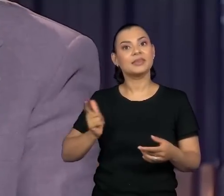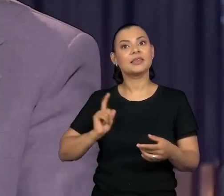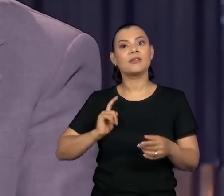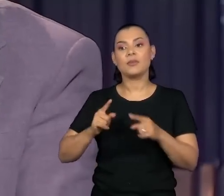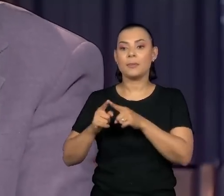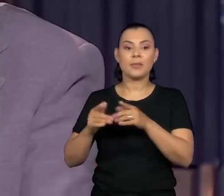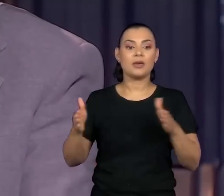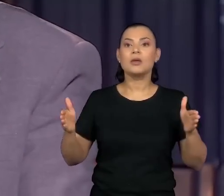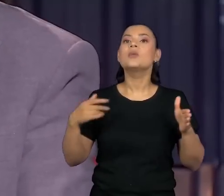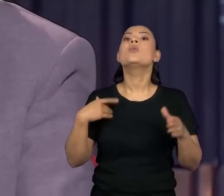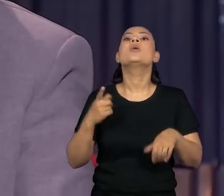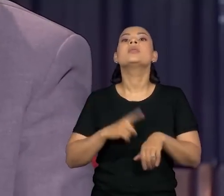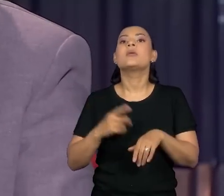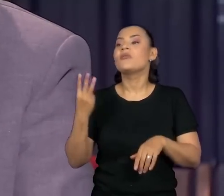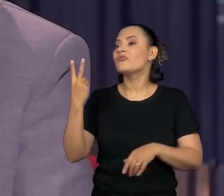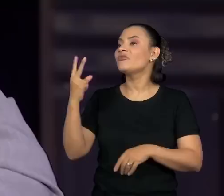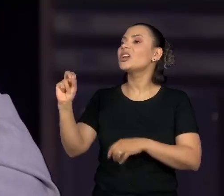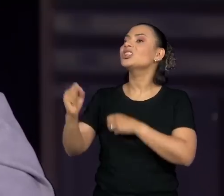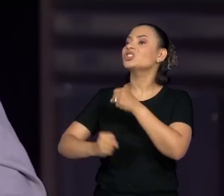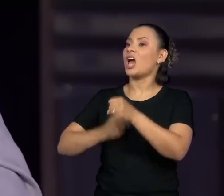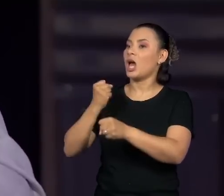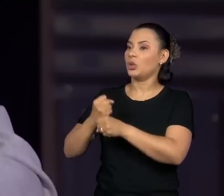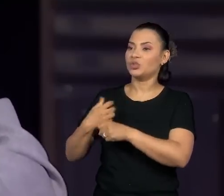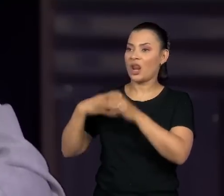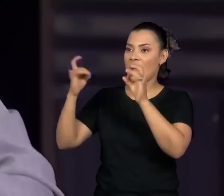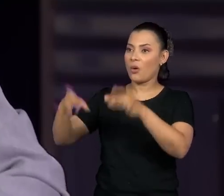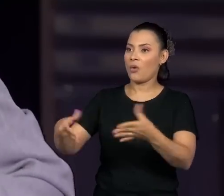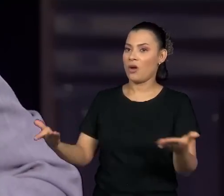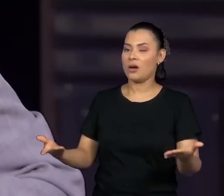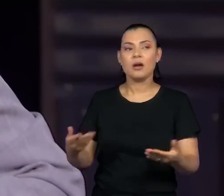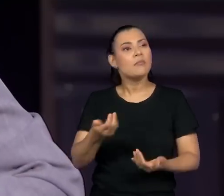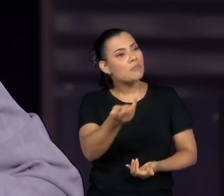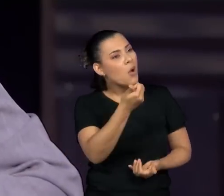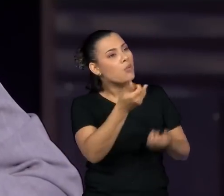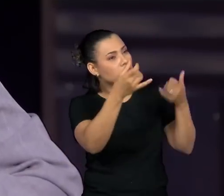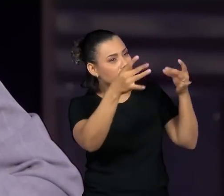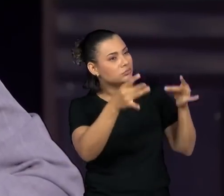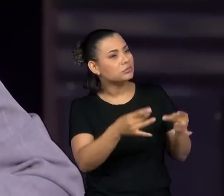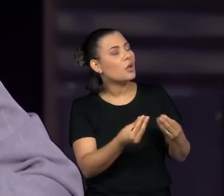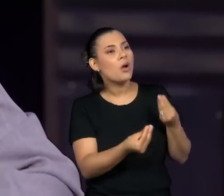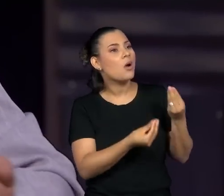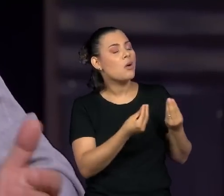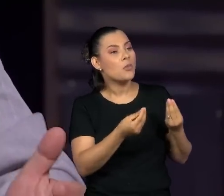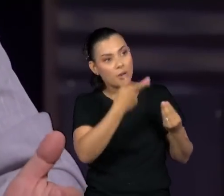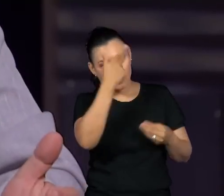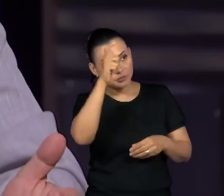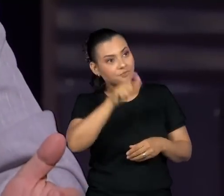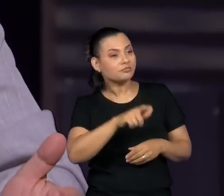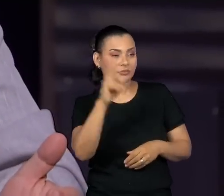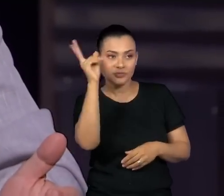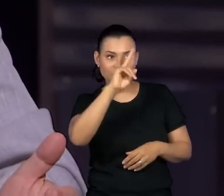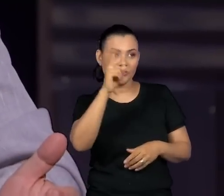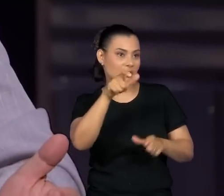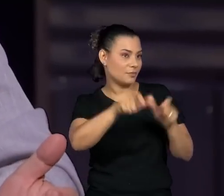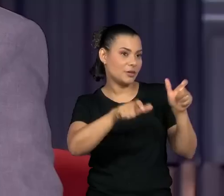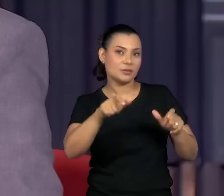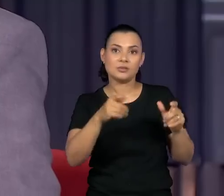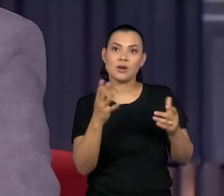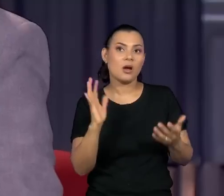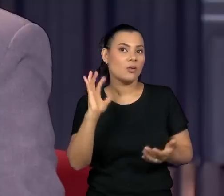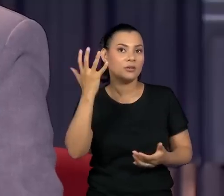temporal. Quanto? De 20 anos, É 22 mesmo? anos. Conta essa história para quem não sabe, porque é uma história clássica que